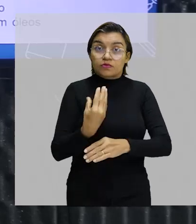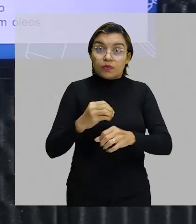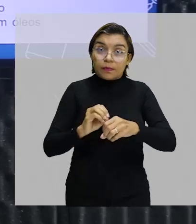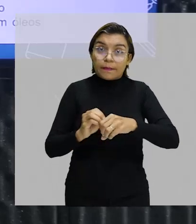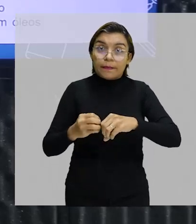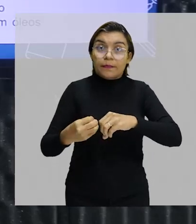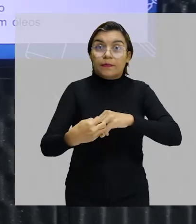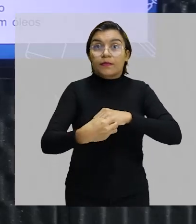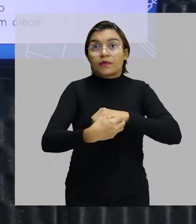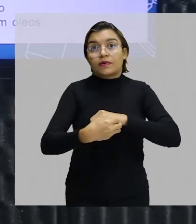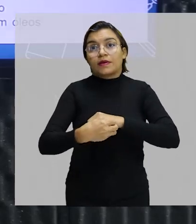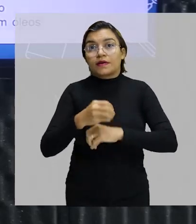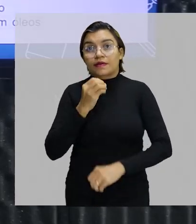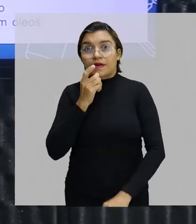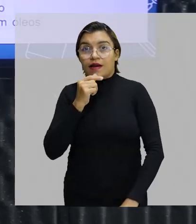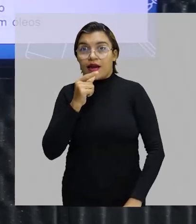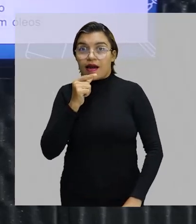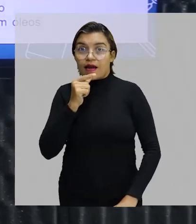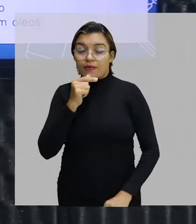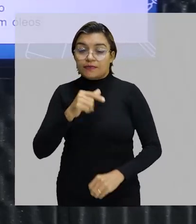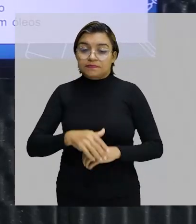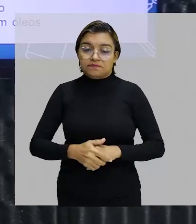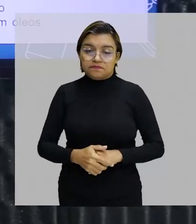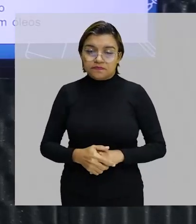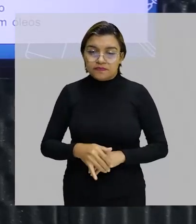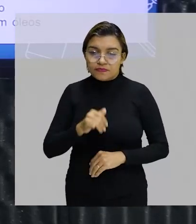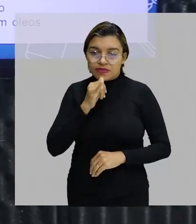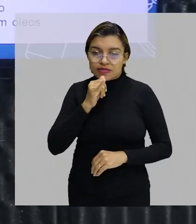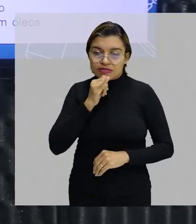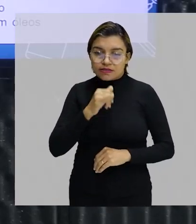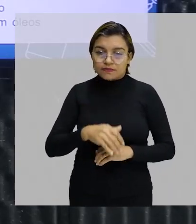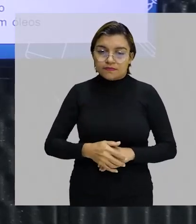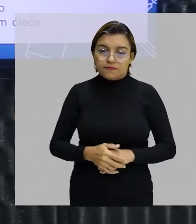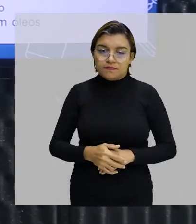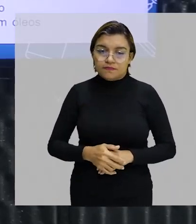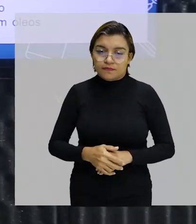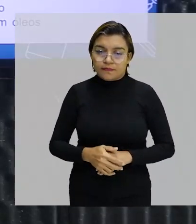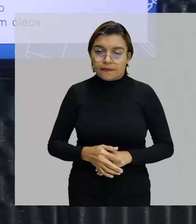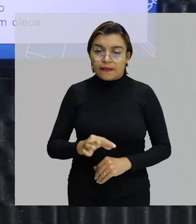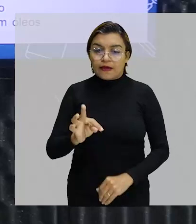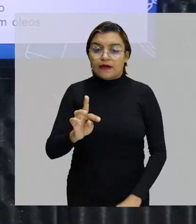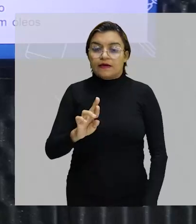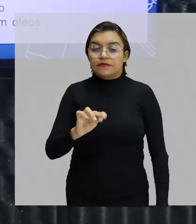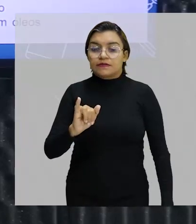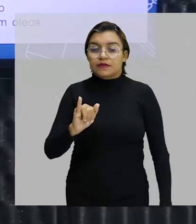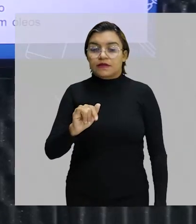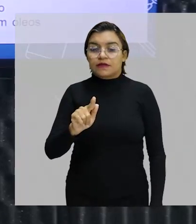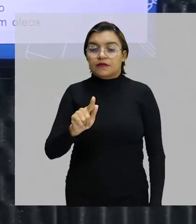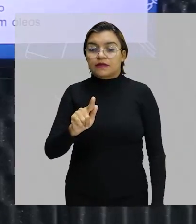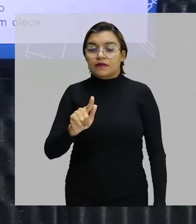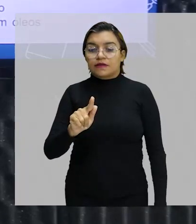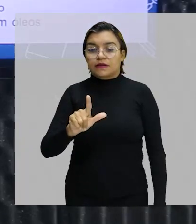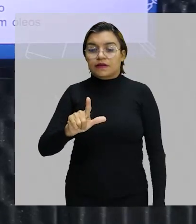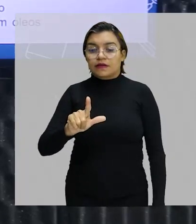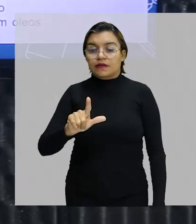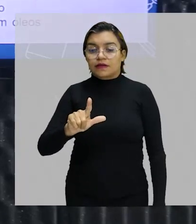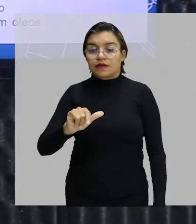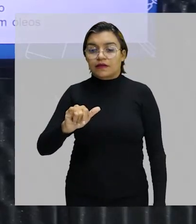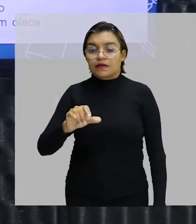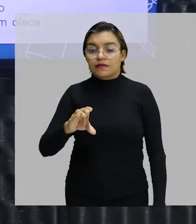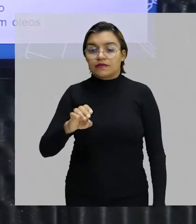molécula de água, certo? O tri, porque na verdade esse triglicerídeo, na verdade, ele é um